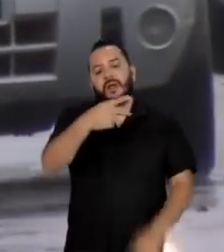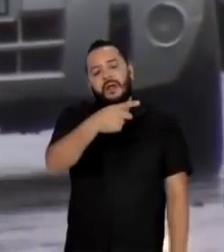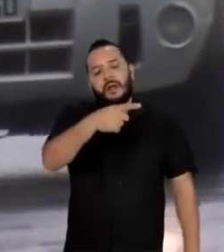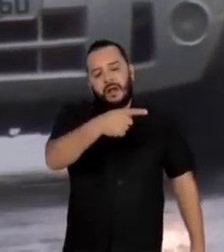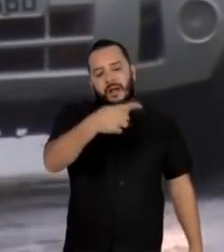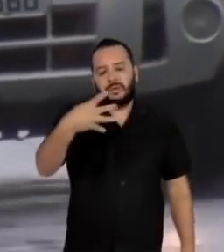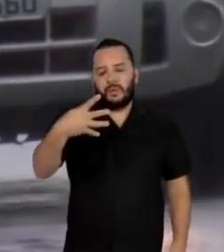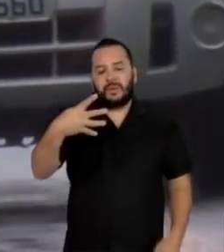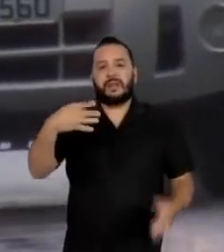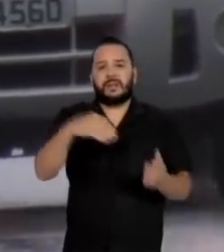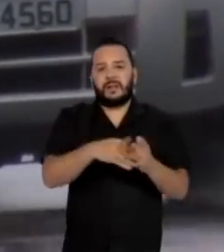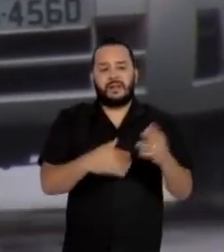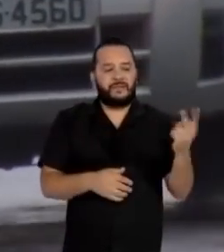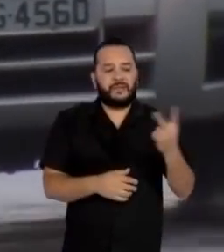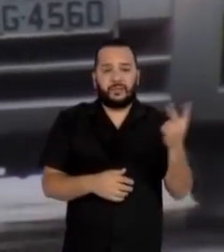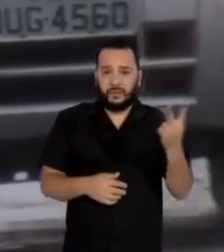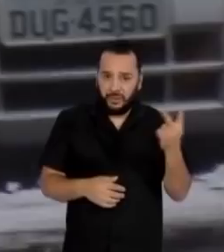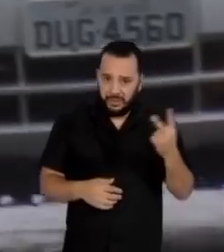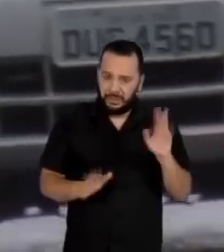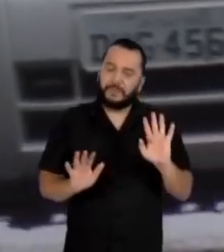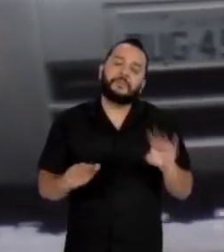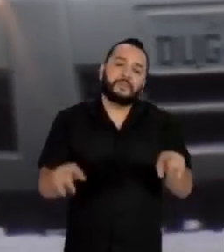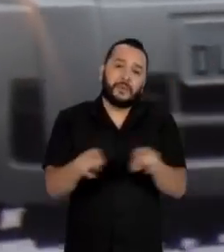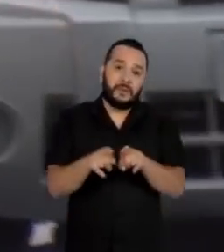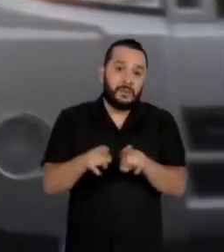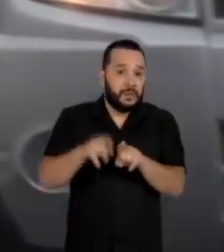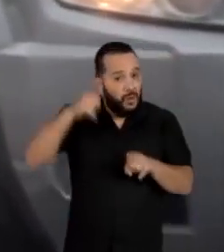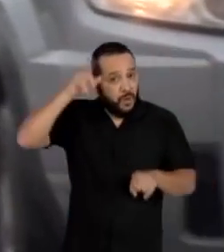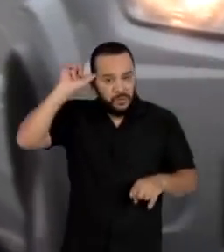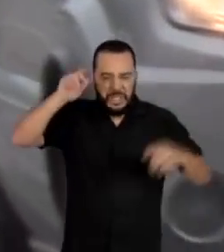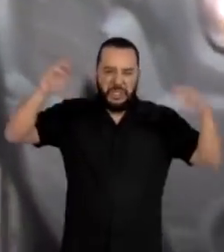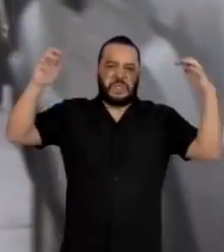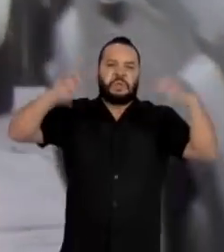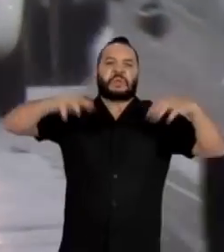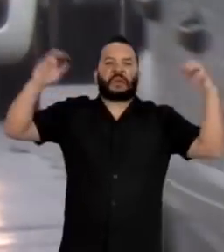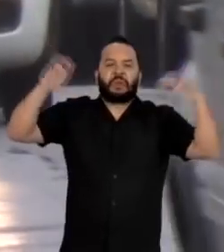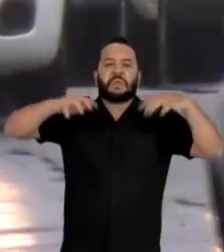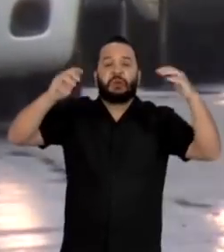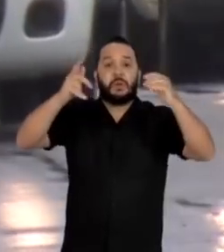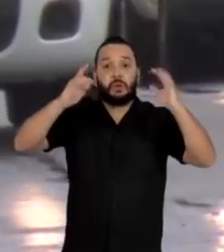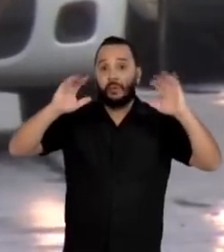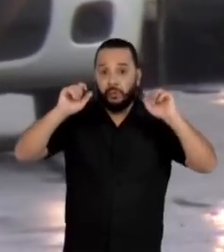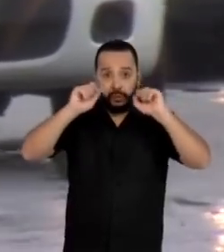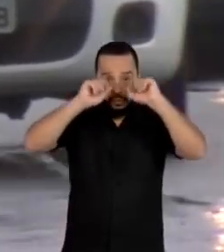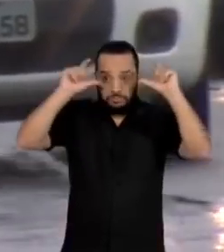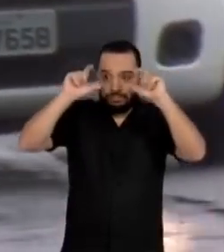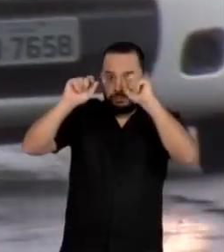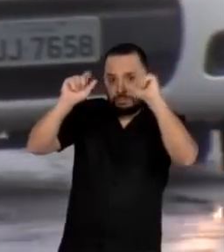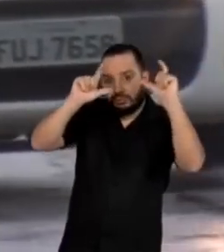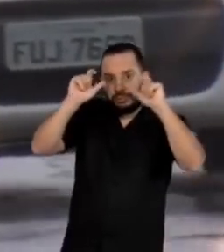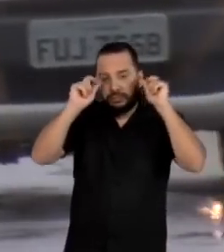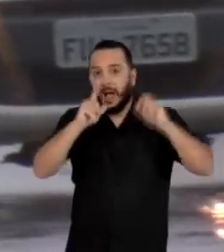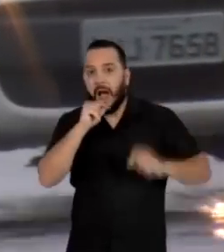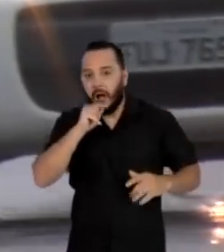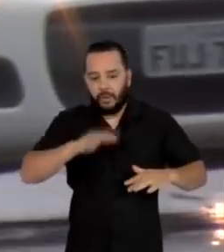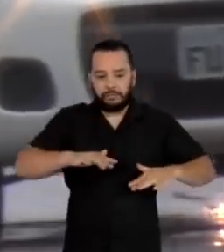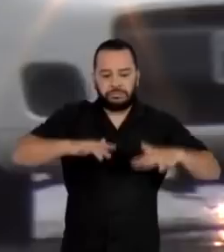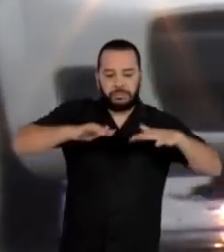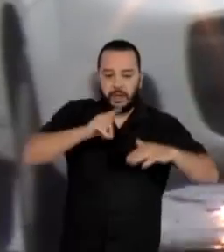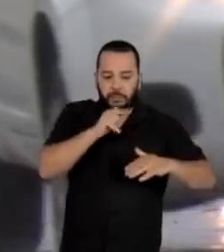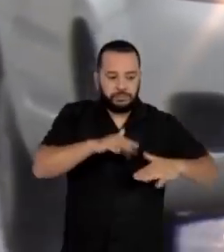de 22 graus. Ontem, um temporal deixou toda a cidade em estado de atenção para alagamentos. Foram